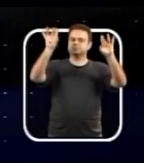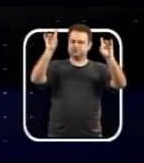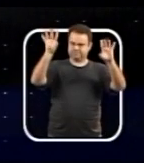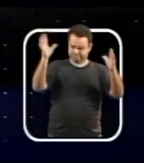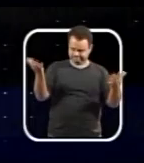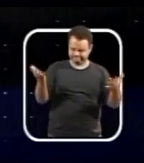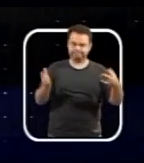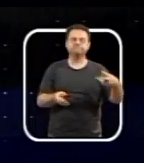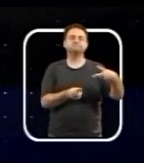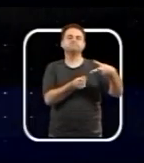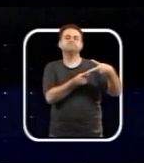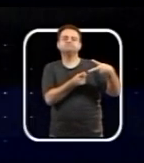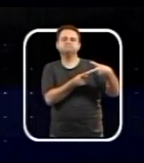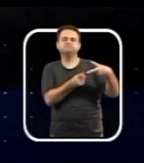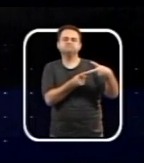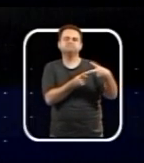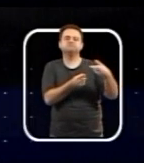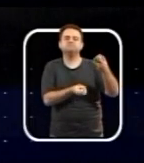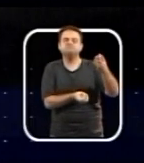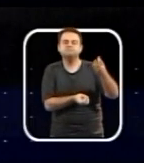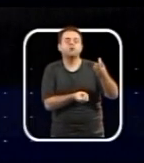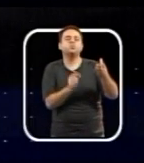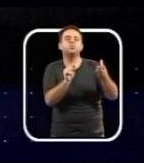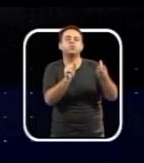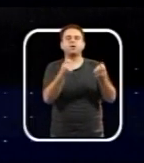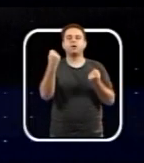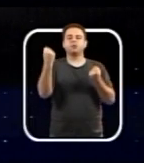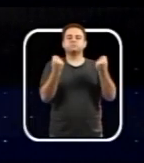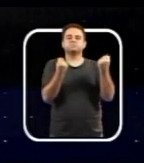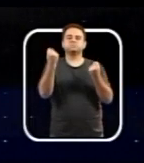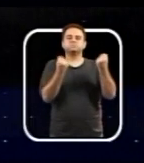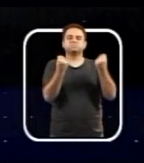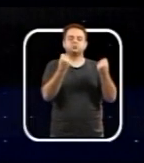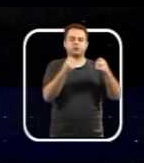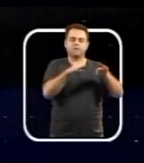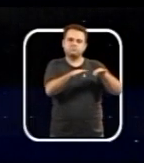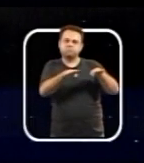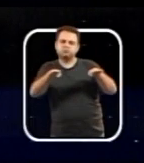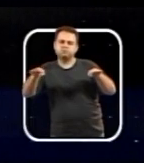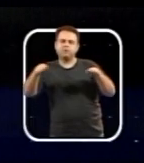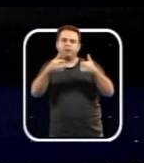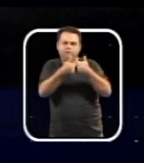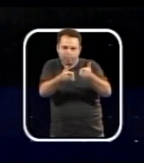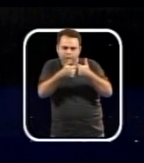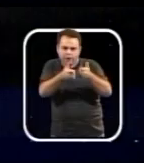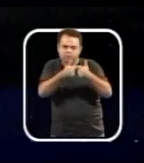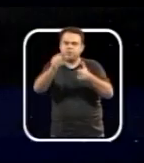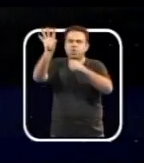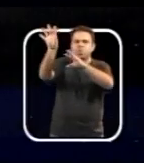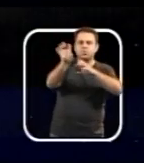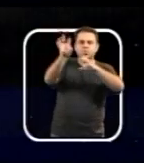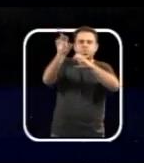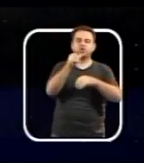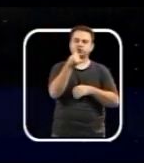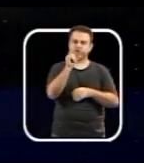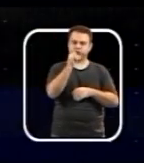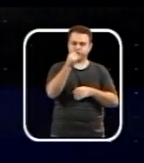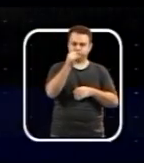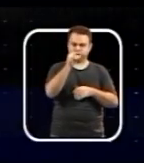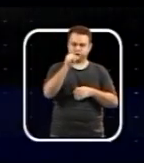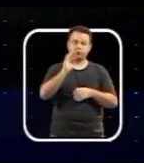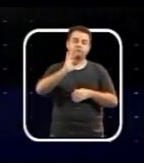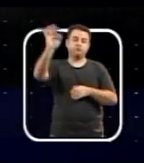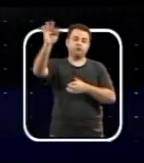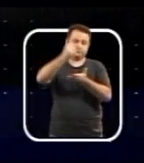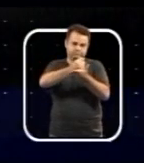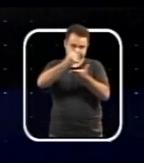residenciais fechados no município. Para a implantação de veículos movidos a energia elétrica no próximo contrato de transporte público